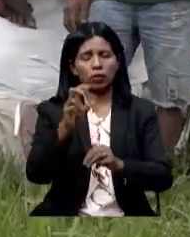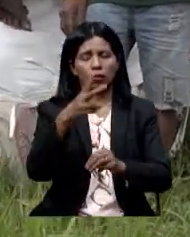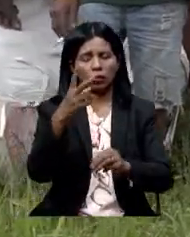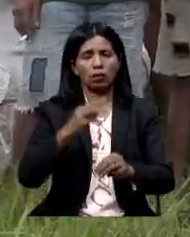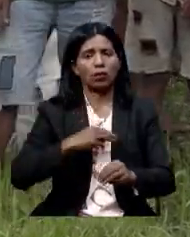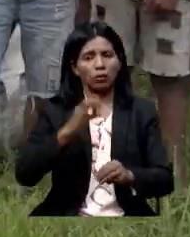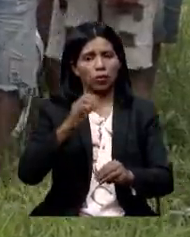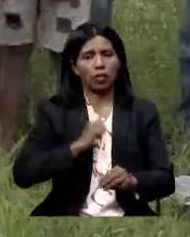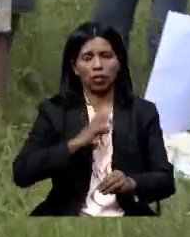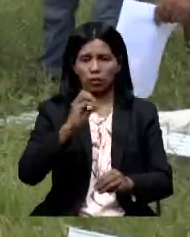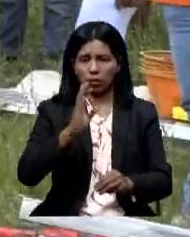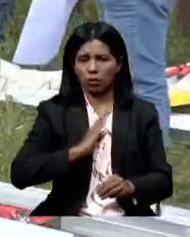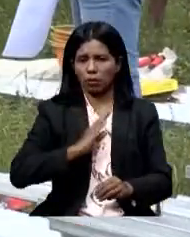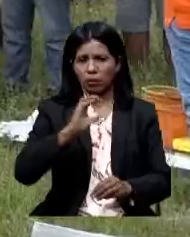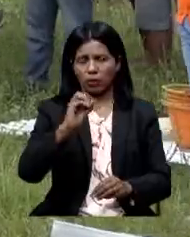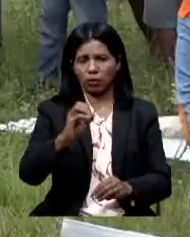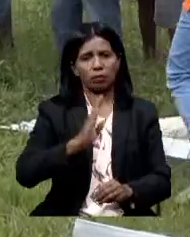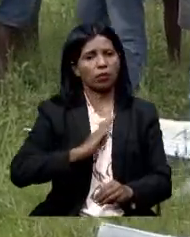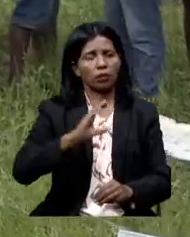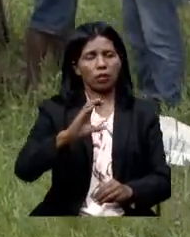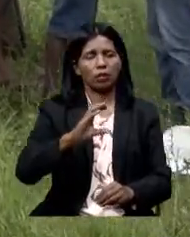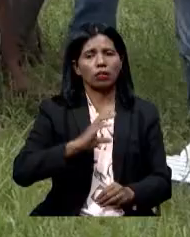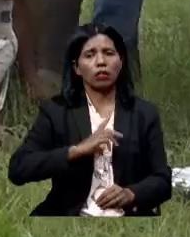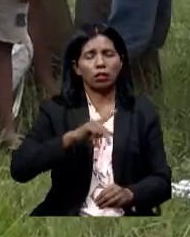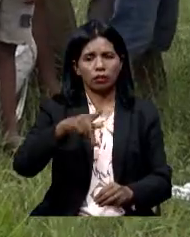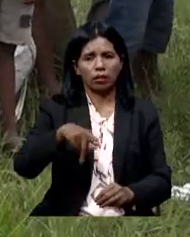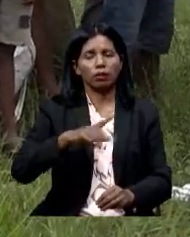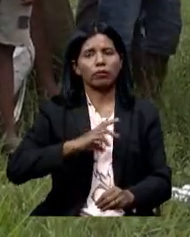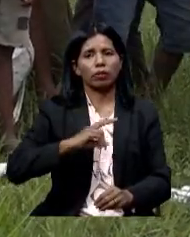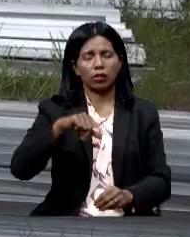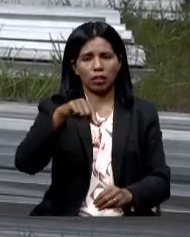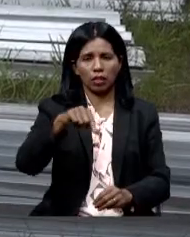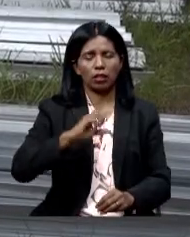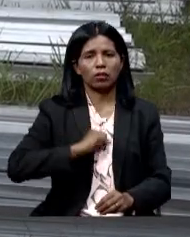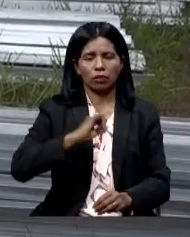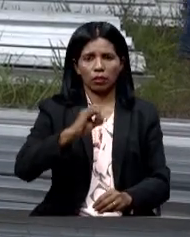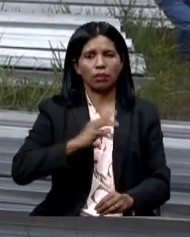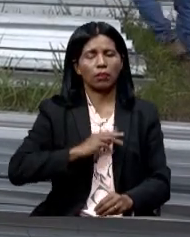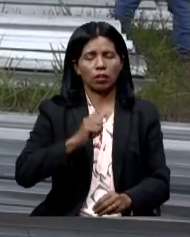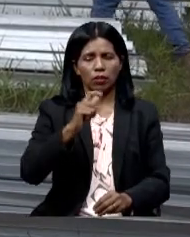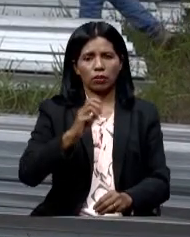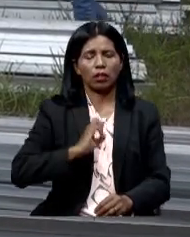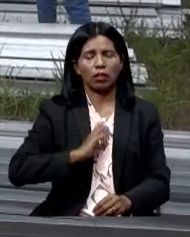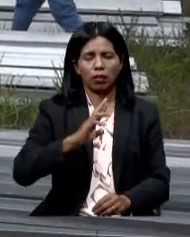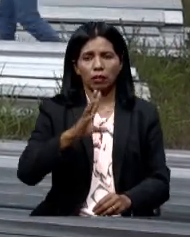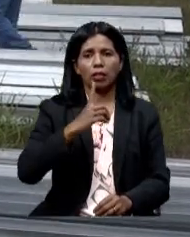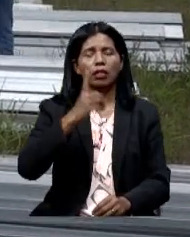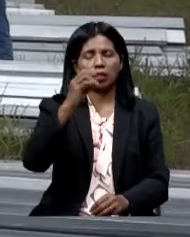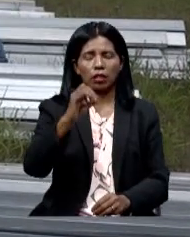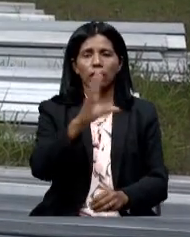manufahi ainaru bobonaru Baucau, Lauteng, Viqueque, Covalima, Manatutu, Hermera Dili,